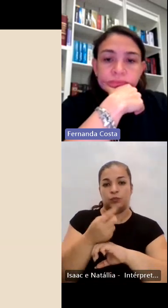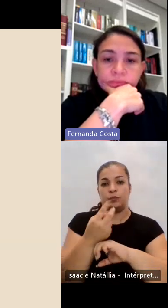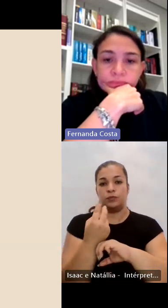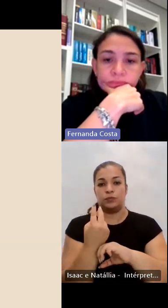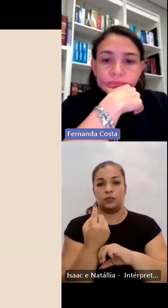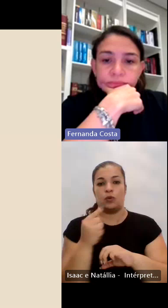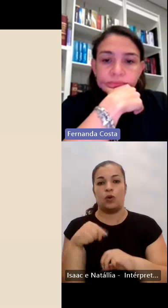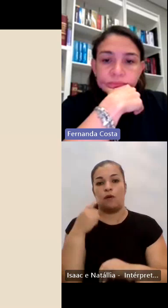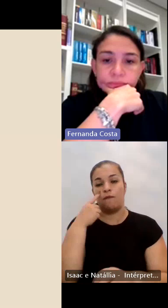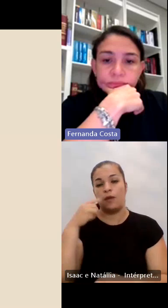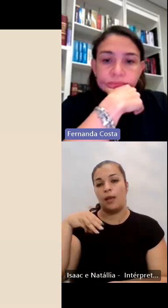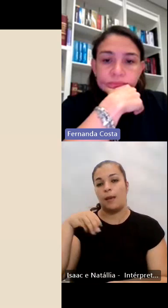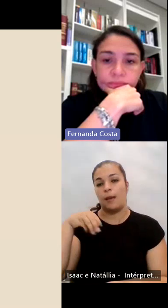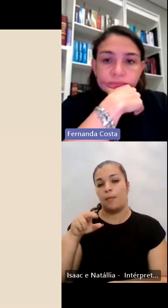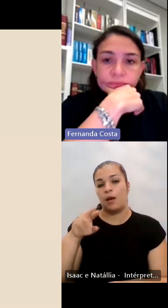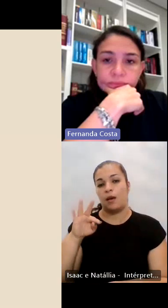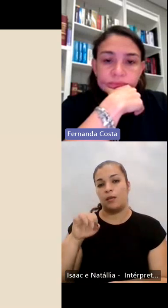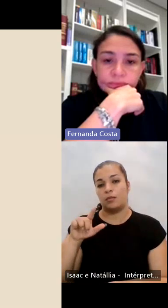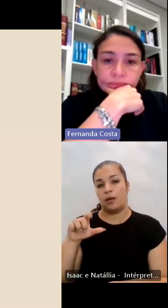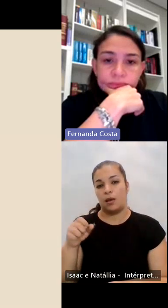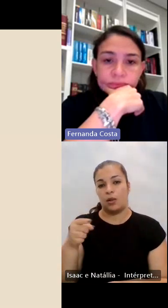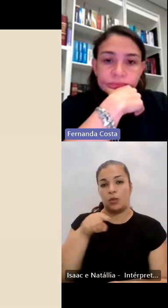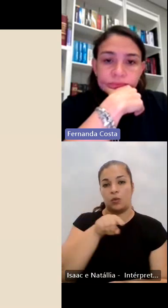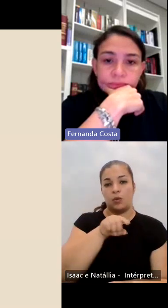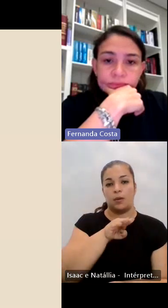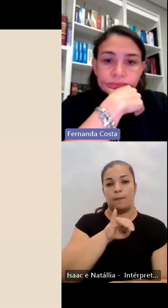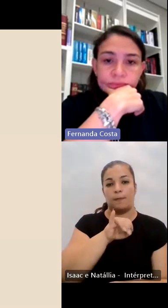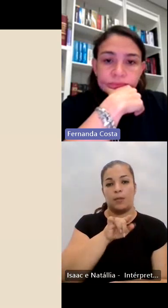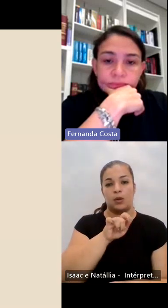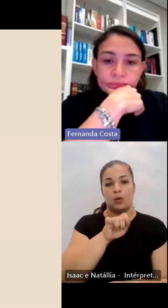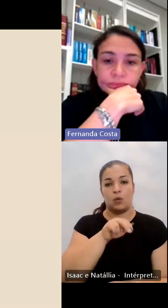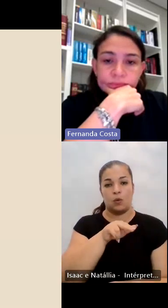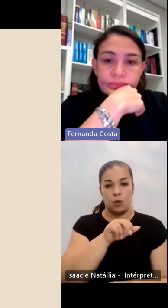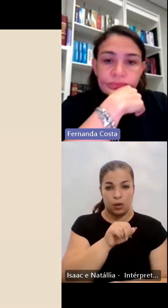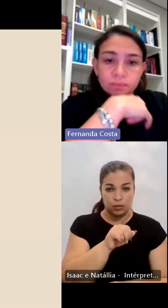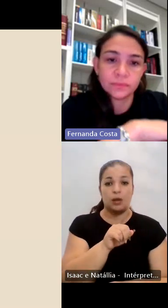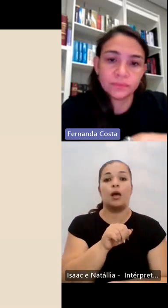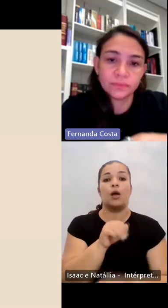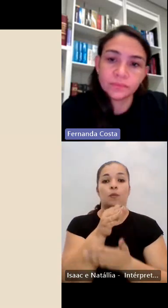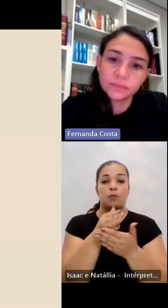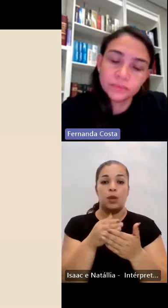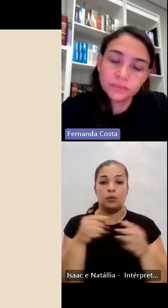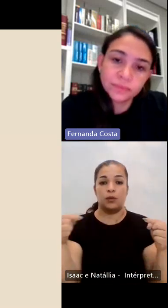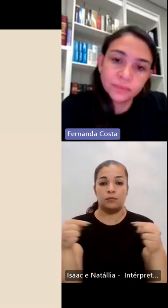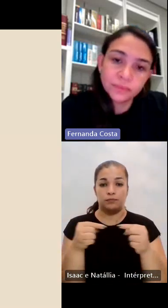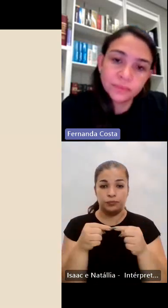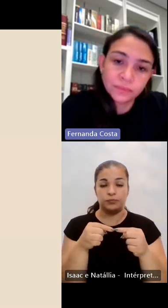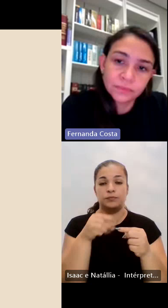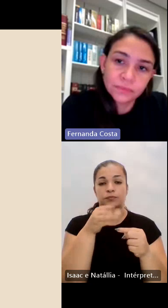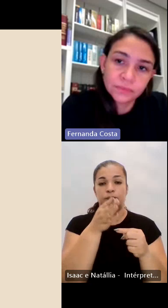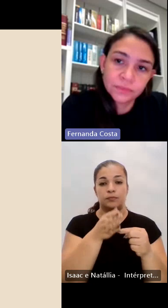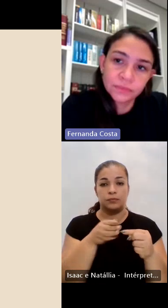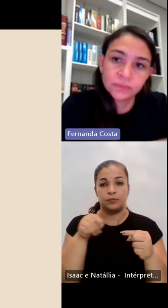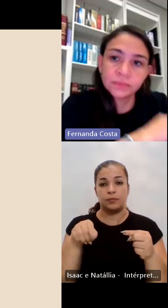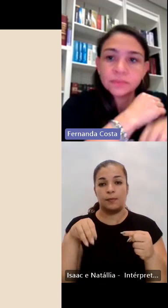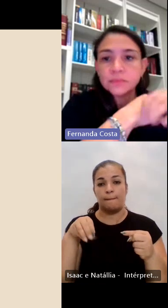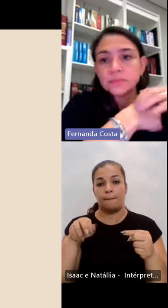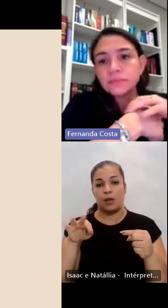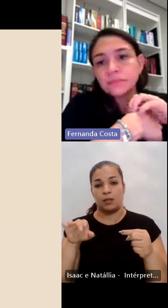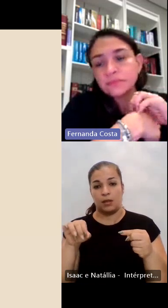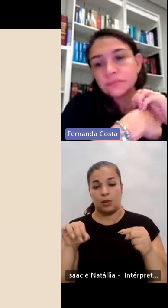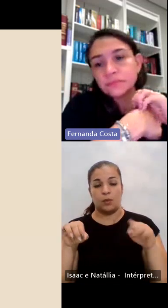martelo e essa aqui é a bigorna. Aqui nós temos uma articulação que fica entre o martelo e a bigorna, é chamada de